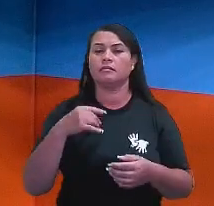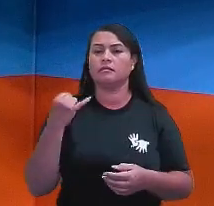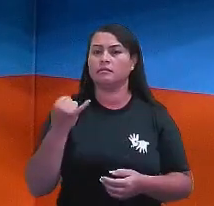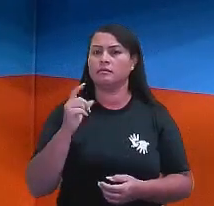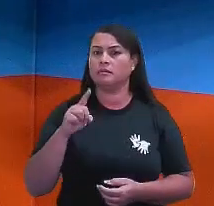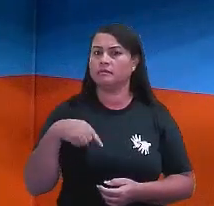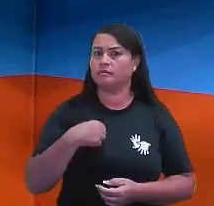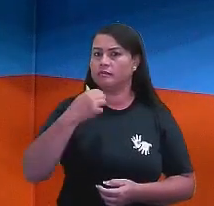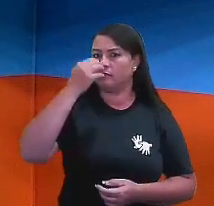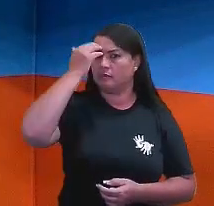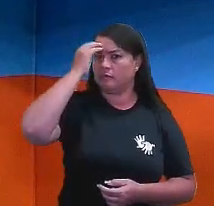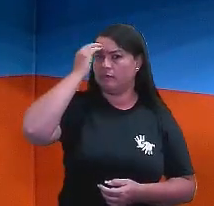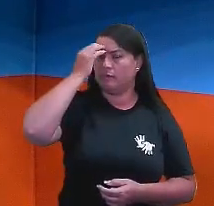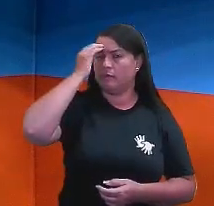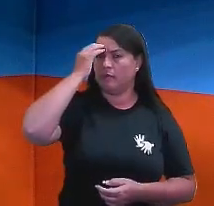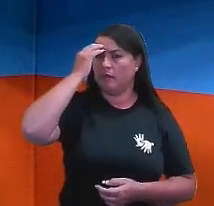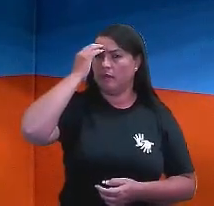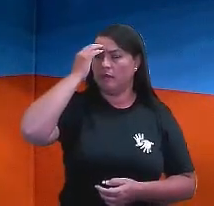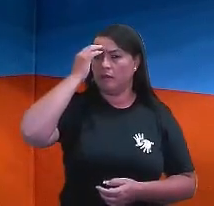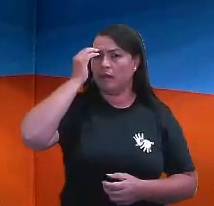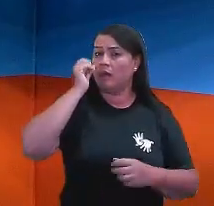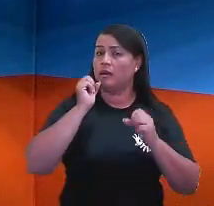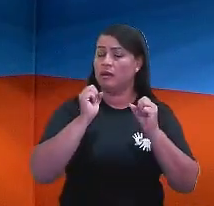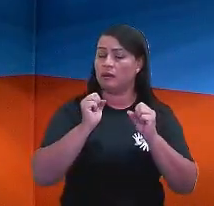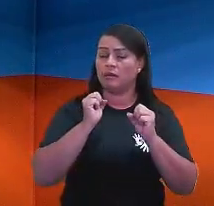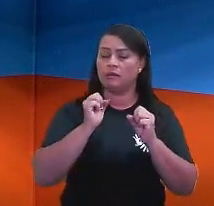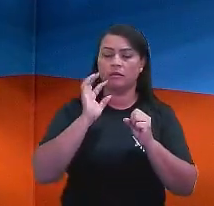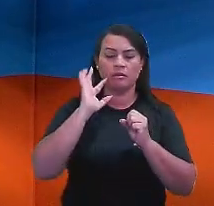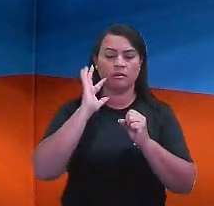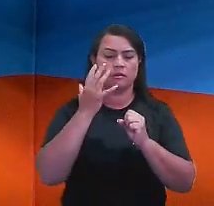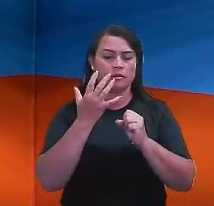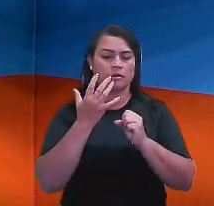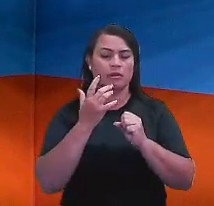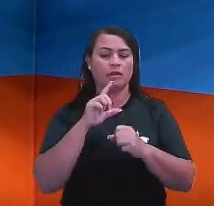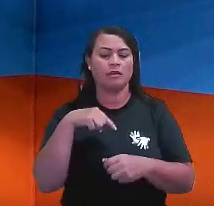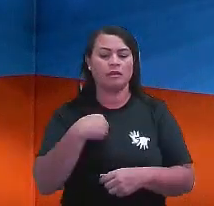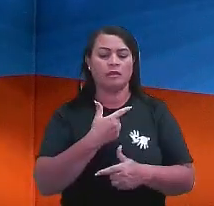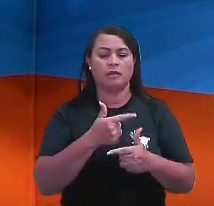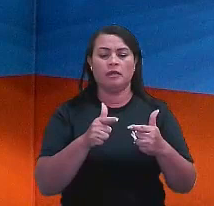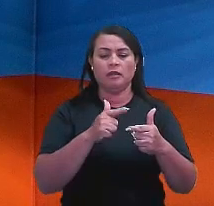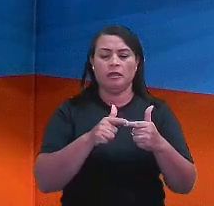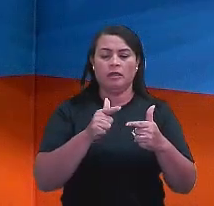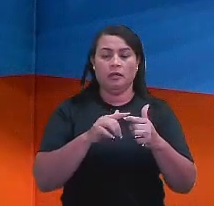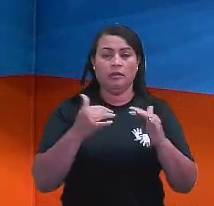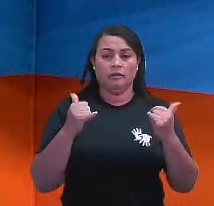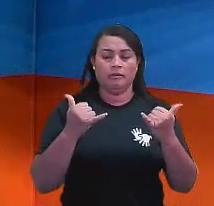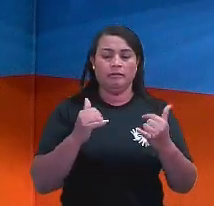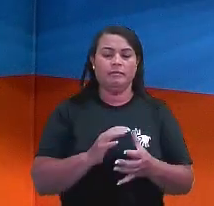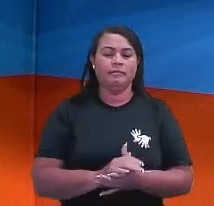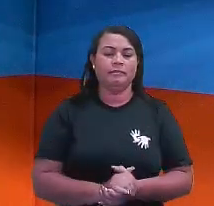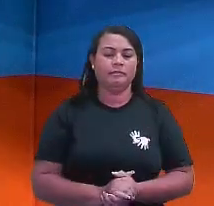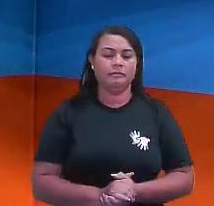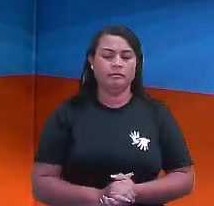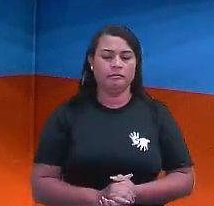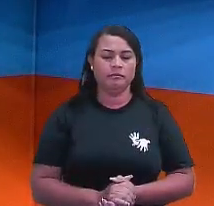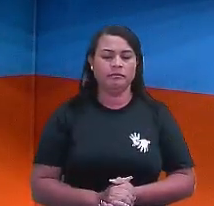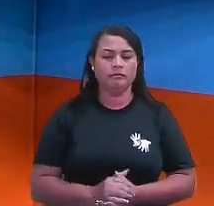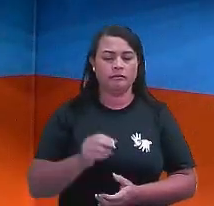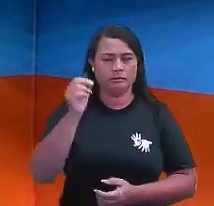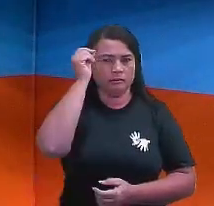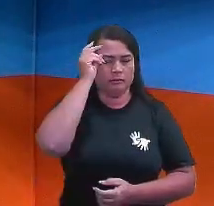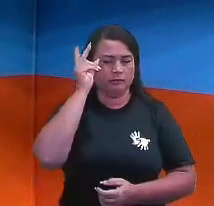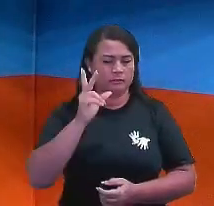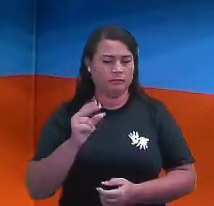gente entenda isso para que a gente possa resolver o nosso problema. Beleza? Então, se